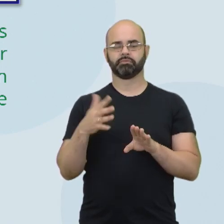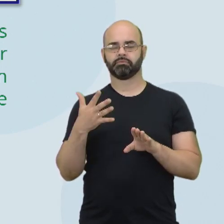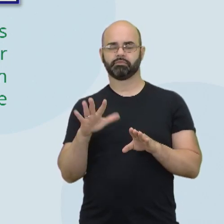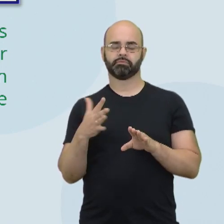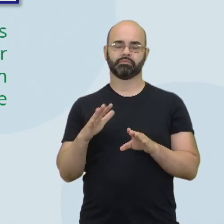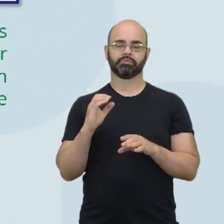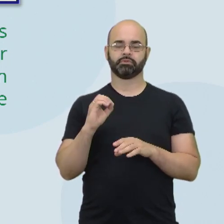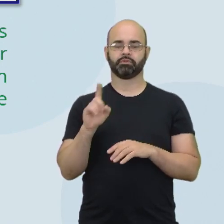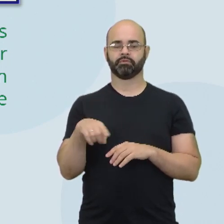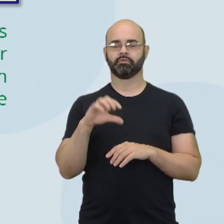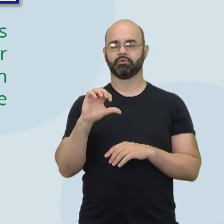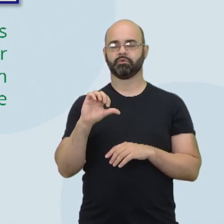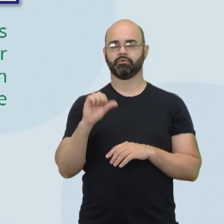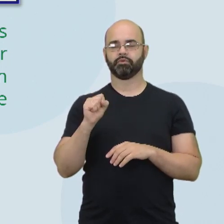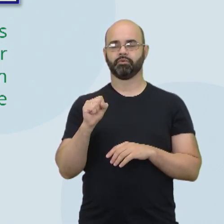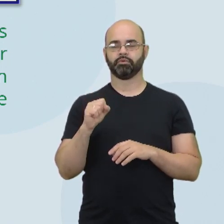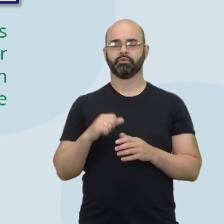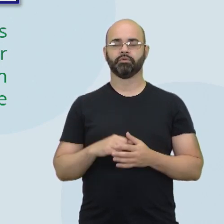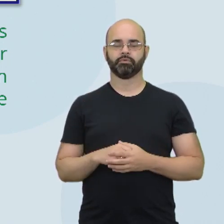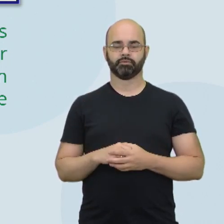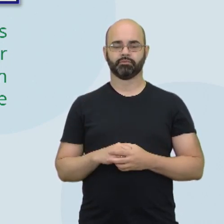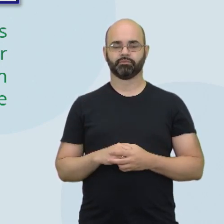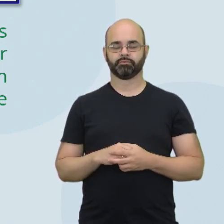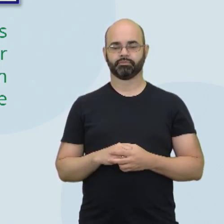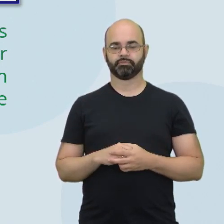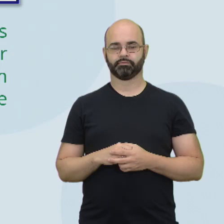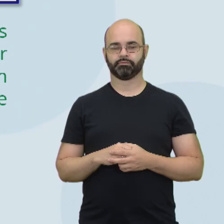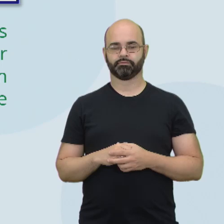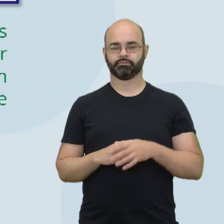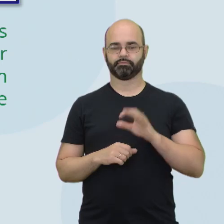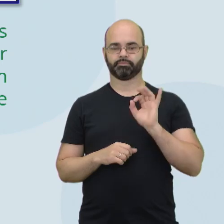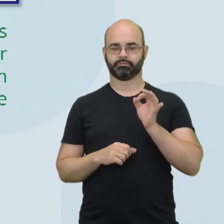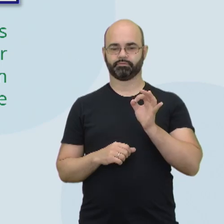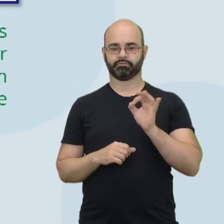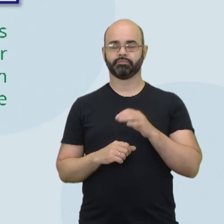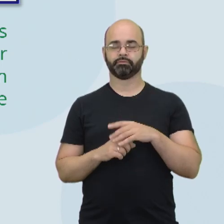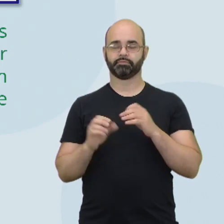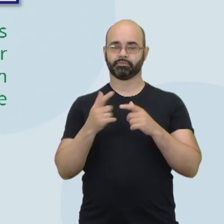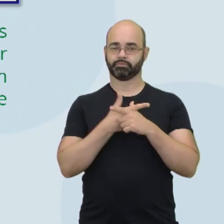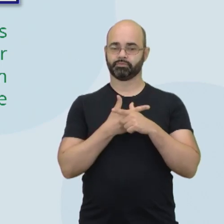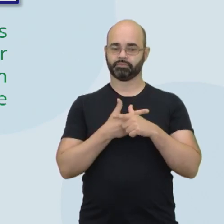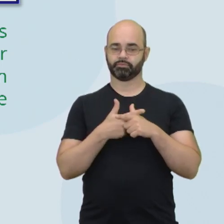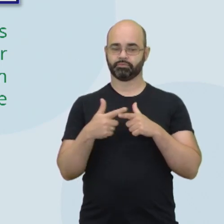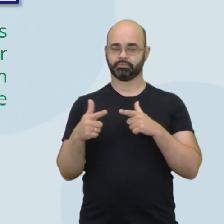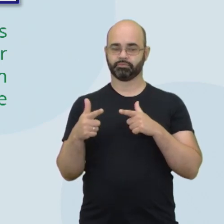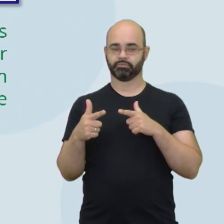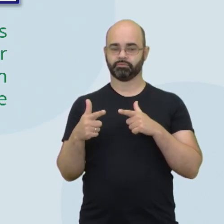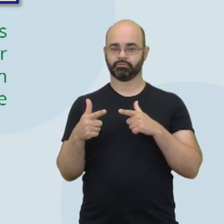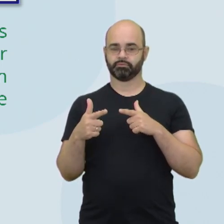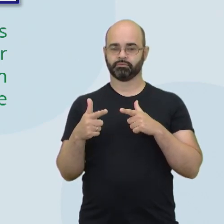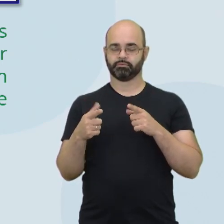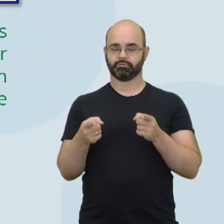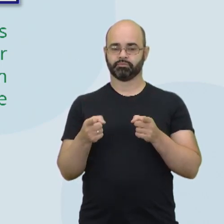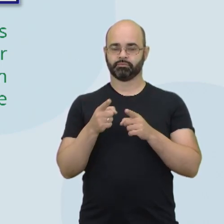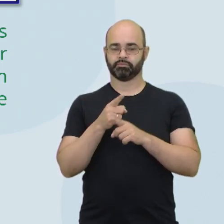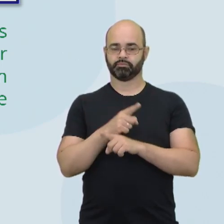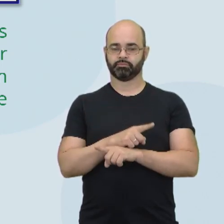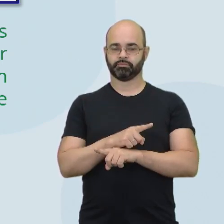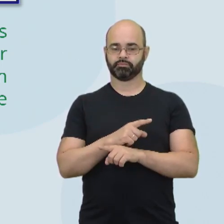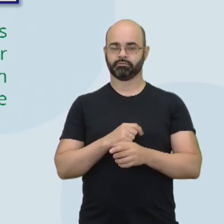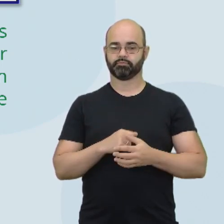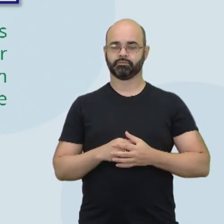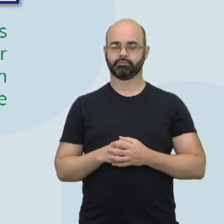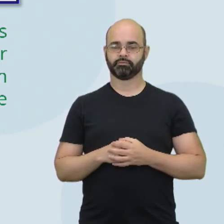menos 0,98, que é o complementar disso aqui. Sim, tá bom? É verdade. Fazendo a divisão aqui, ó, o contrário, né? Fazendo